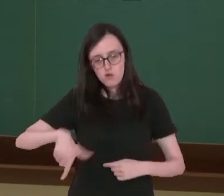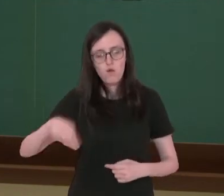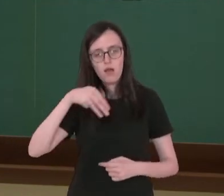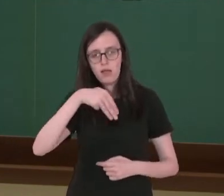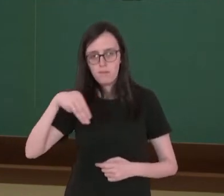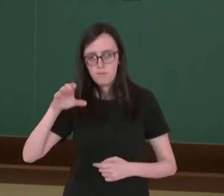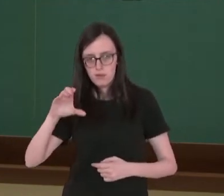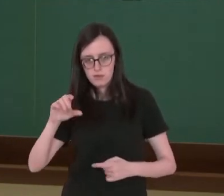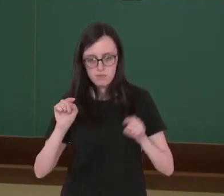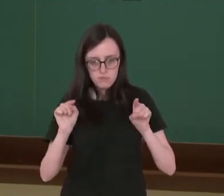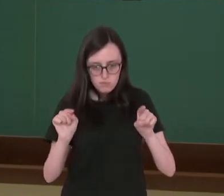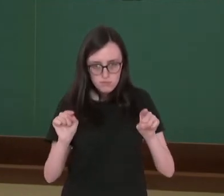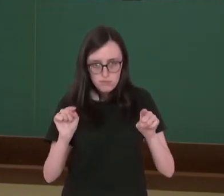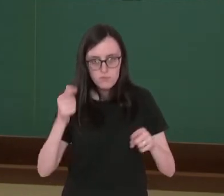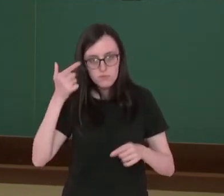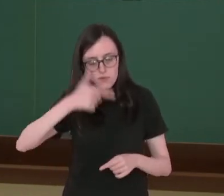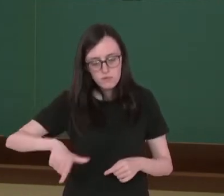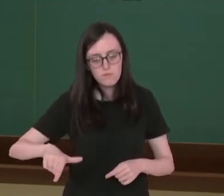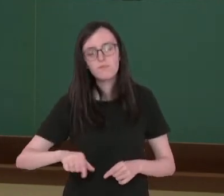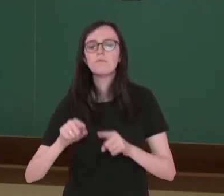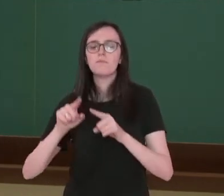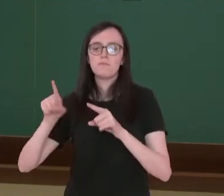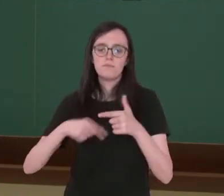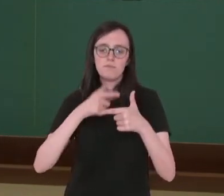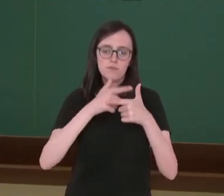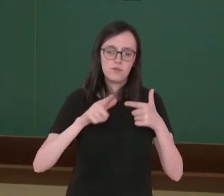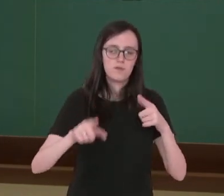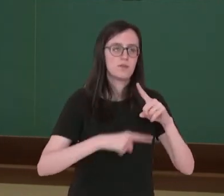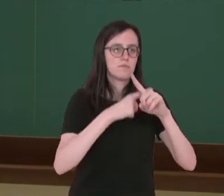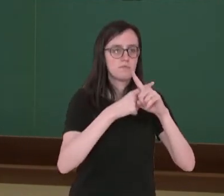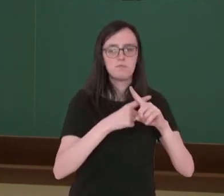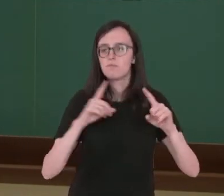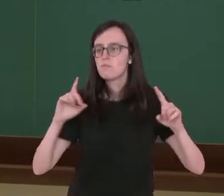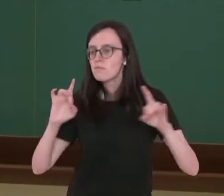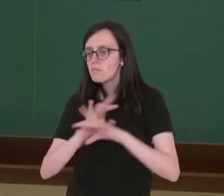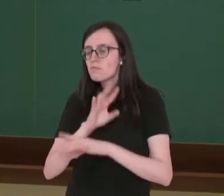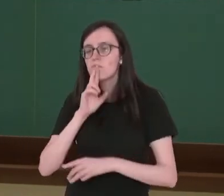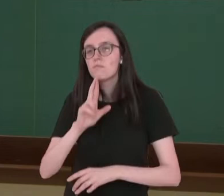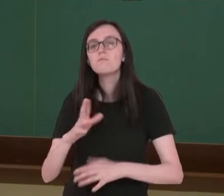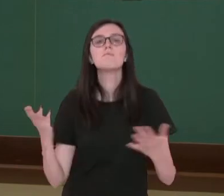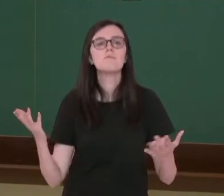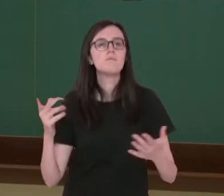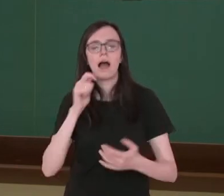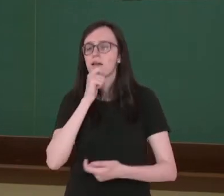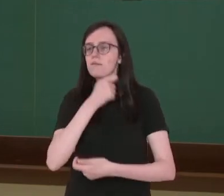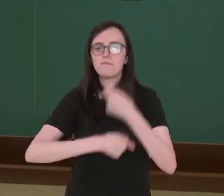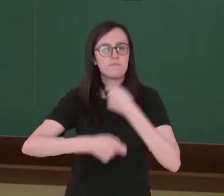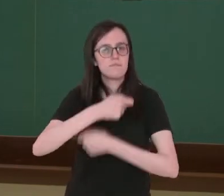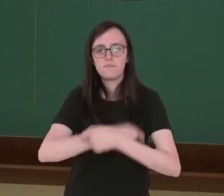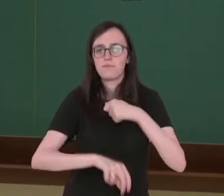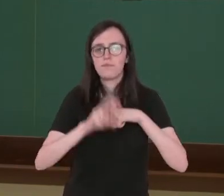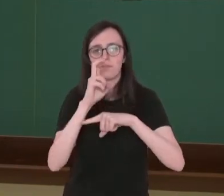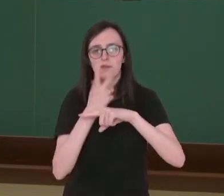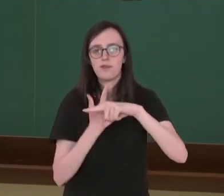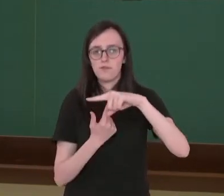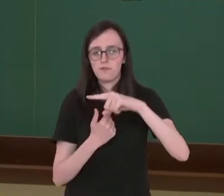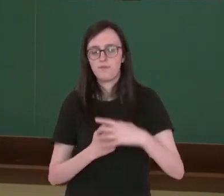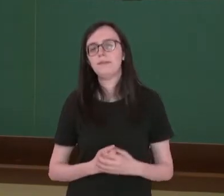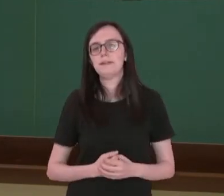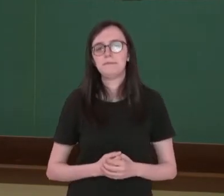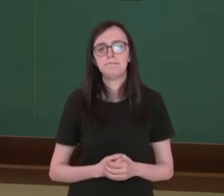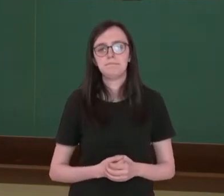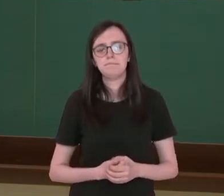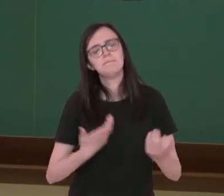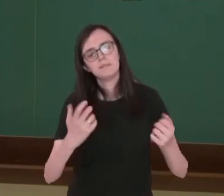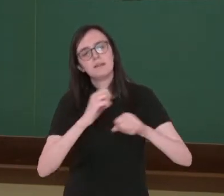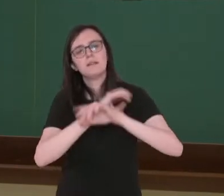mínimo múltiplo comum aqui e faço as continhas, portanto, deu que não foi negociado 5 dozeavos. É